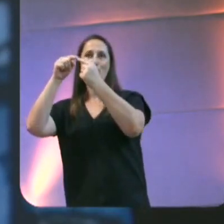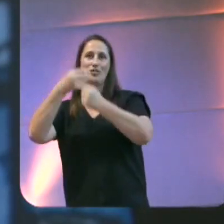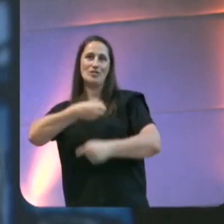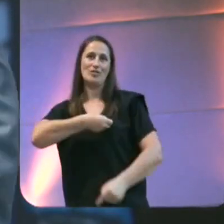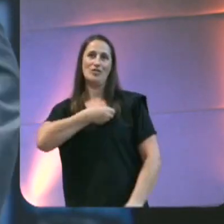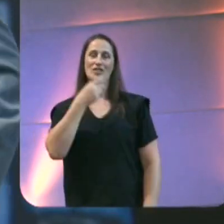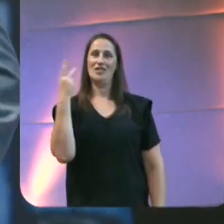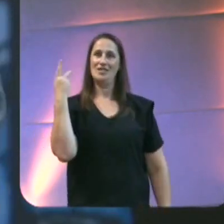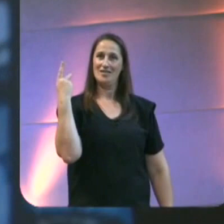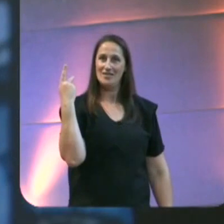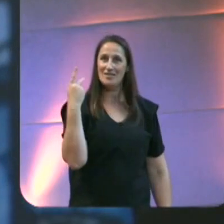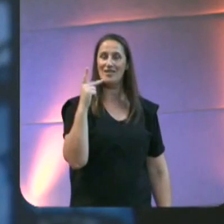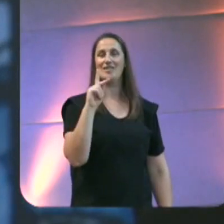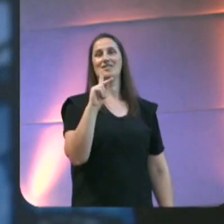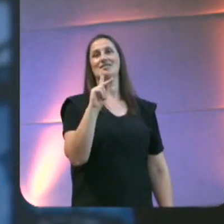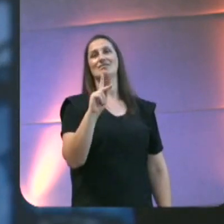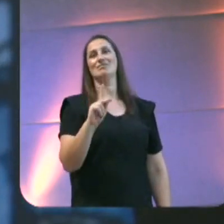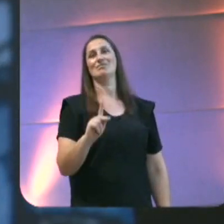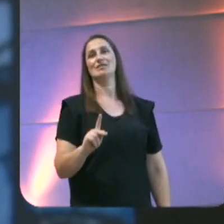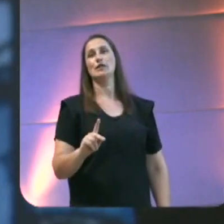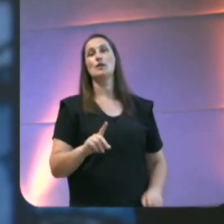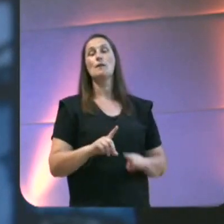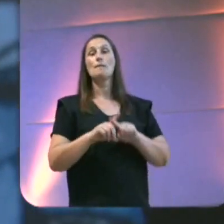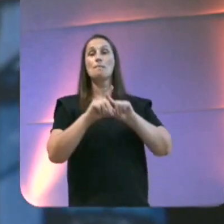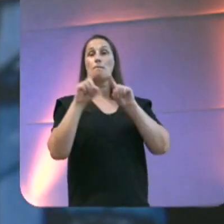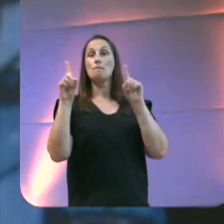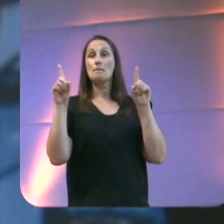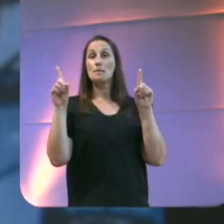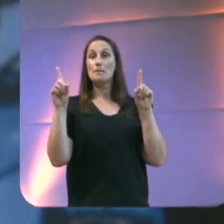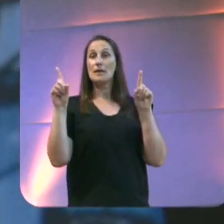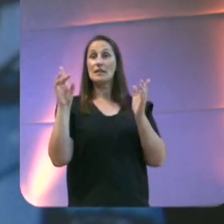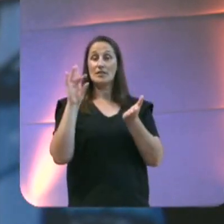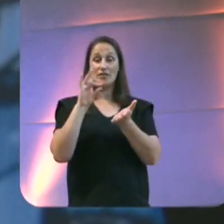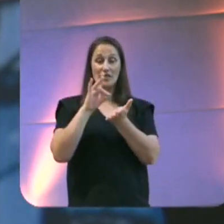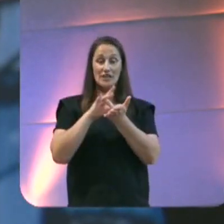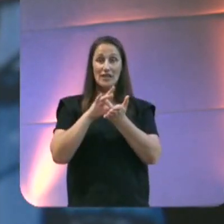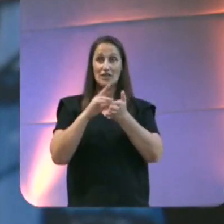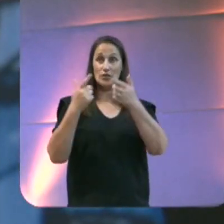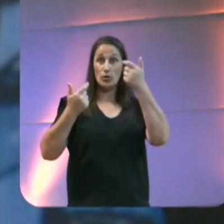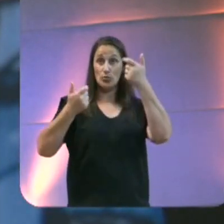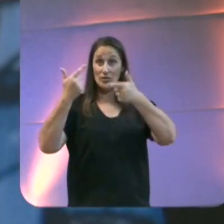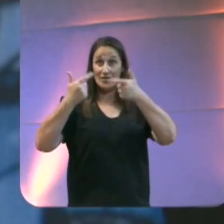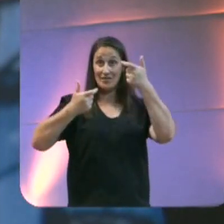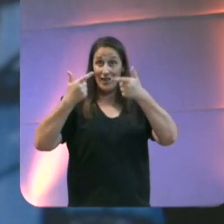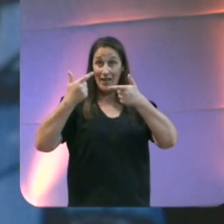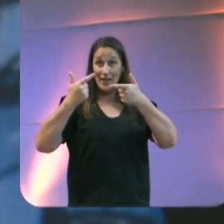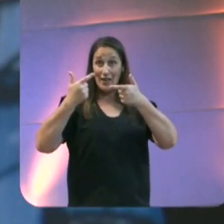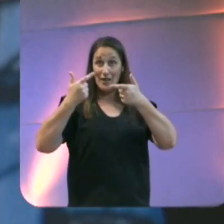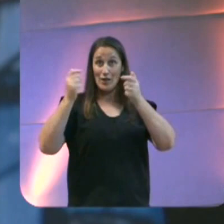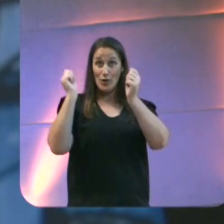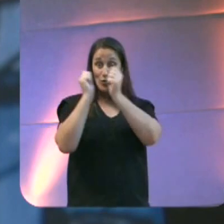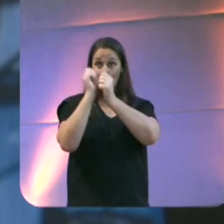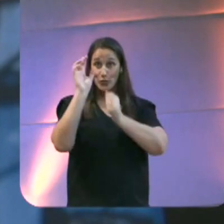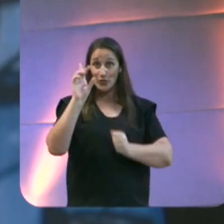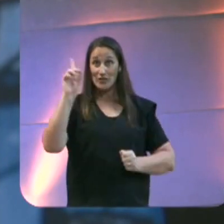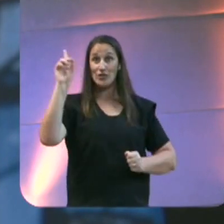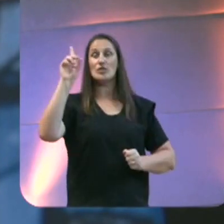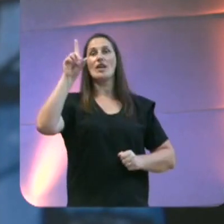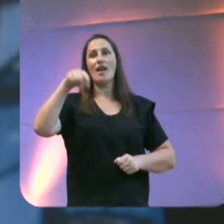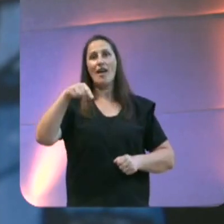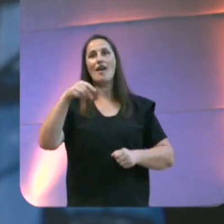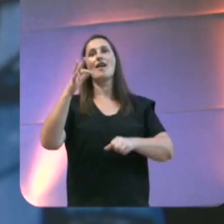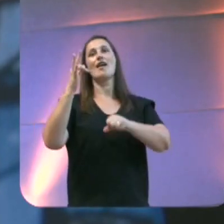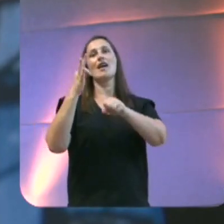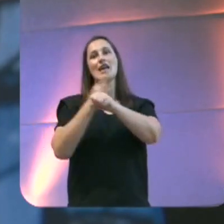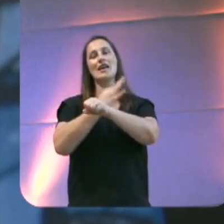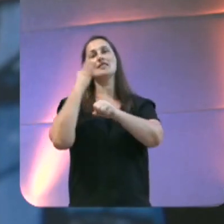Mas na verdade, lutar com Deus é resistir ao Espírito. E olha